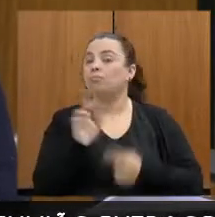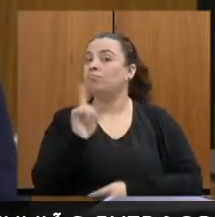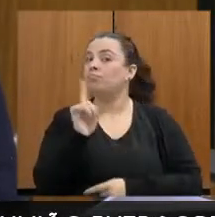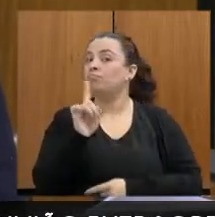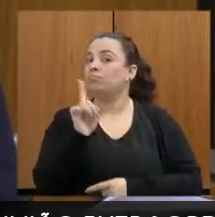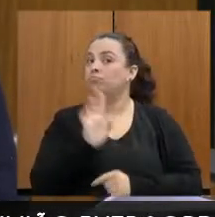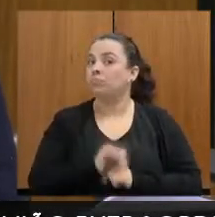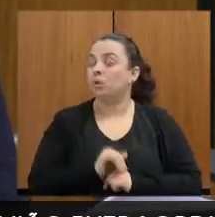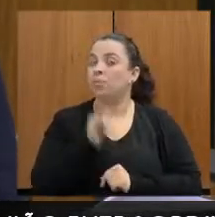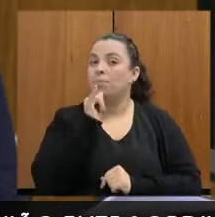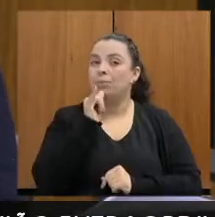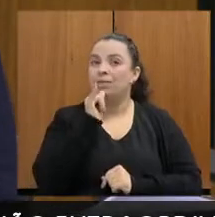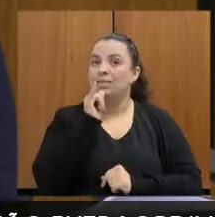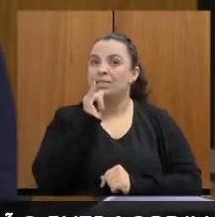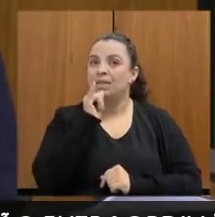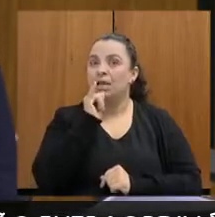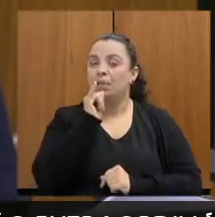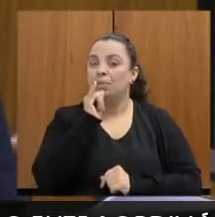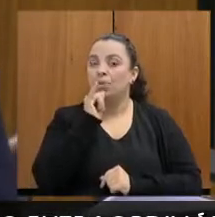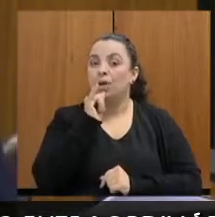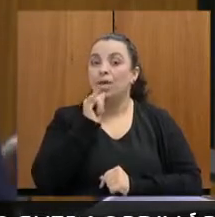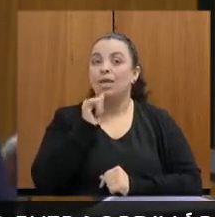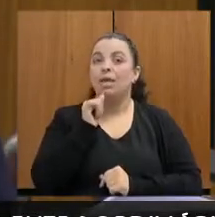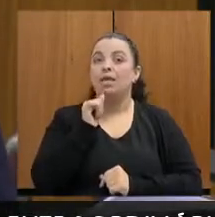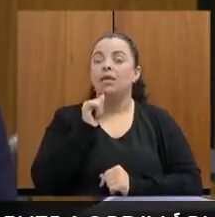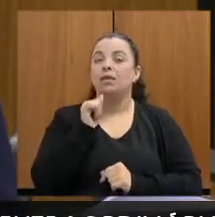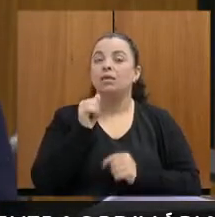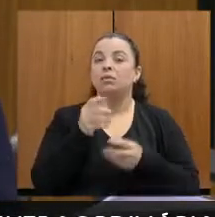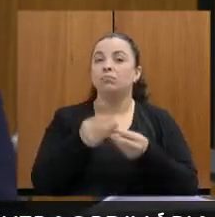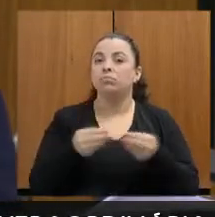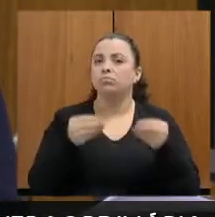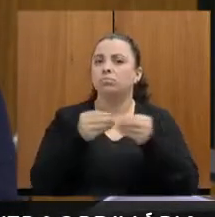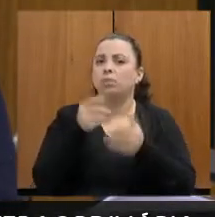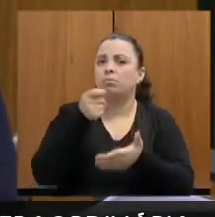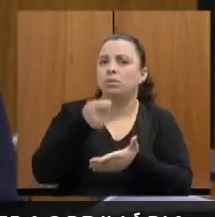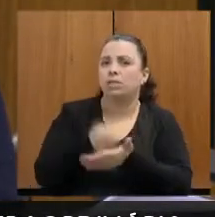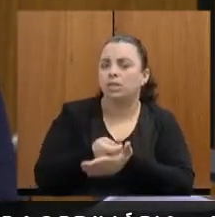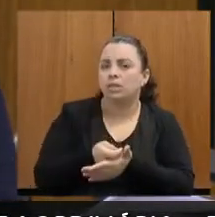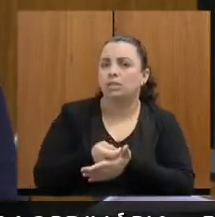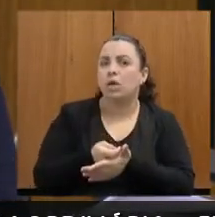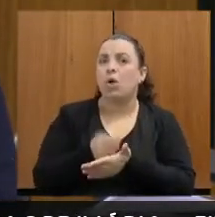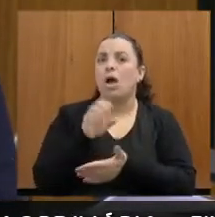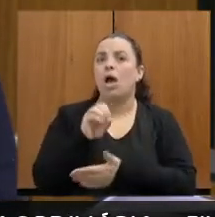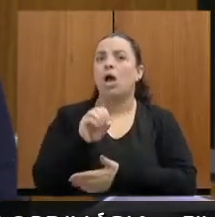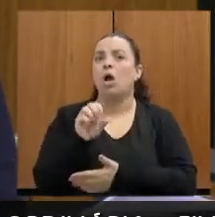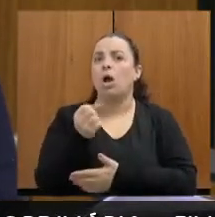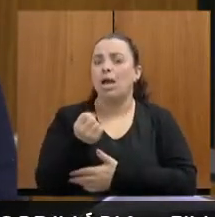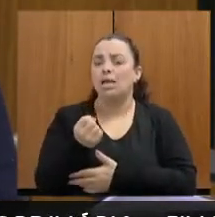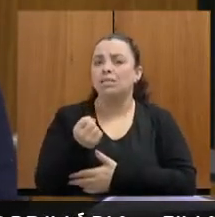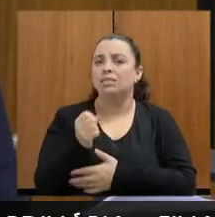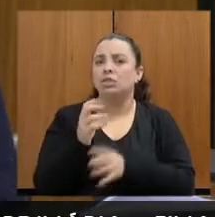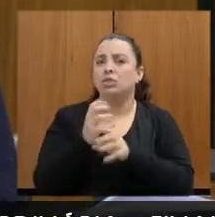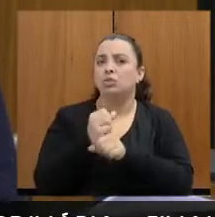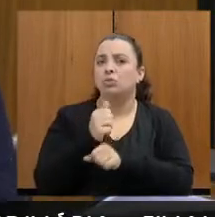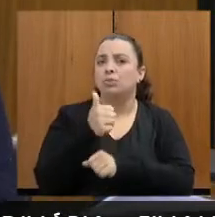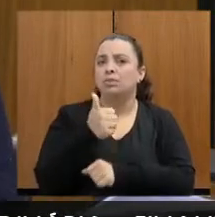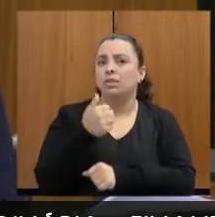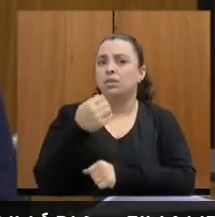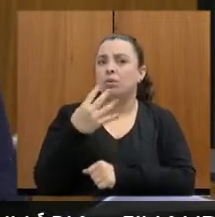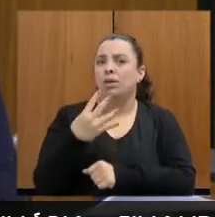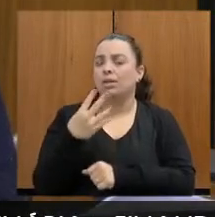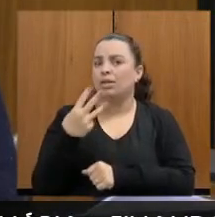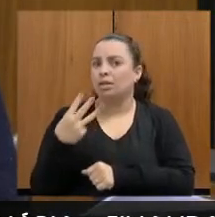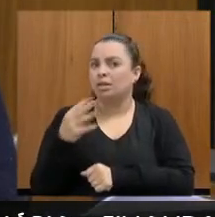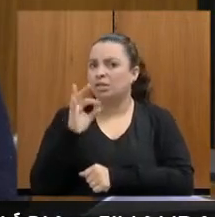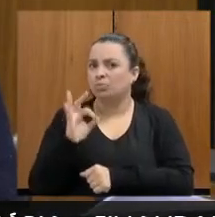que hipótese de indenização a é assim que será contratada é de 143 por cento em